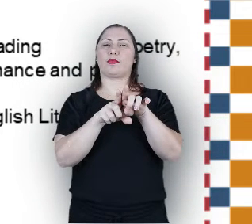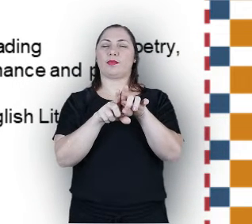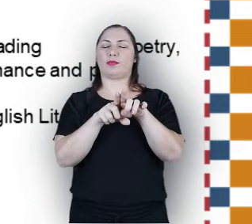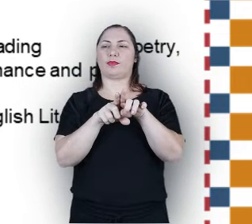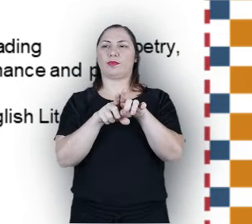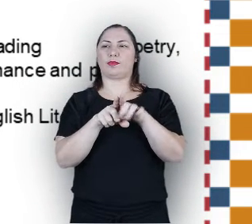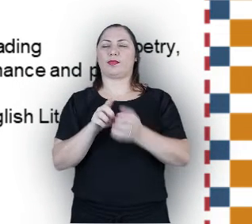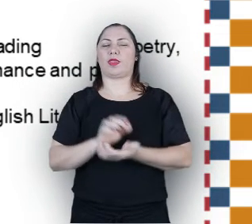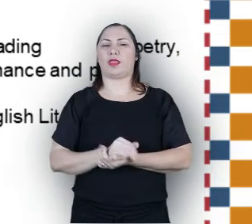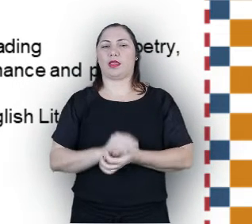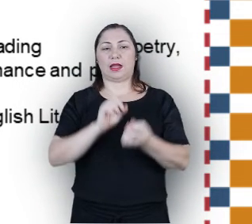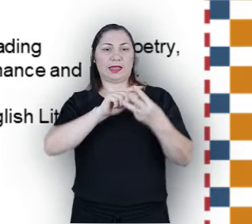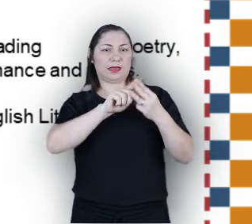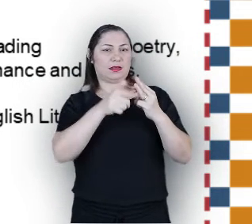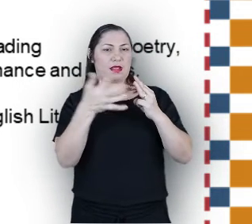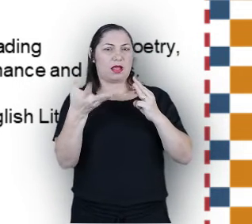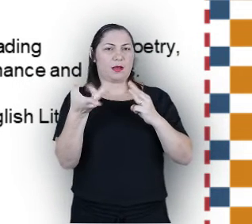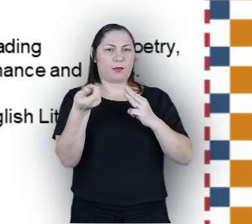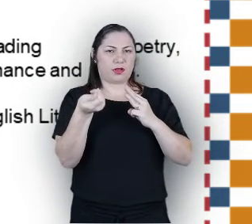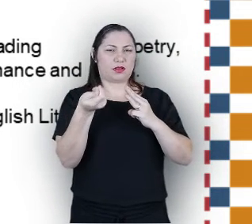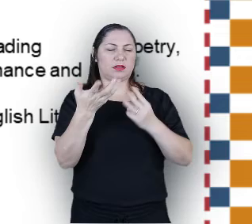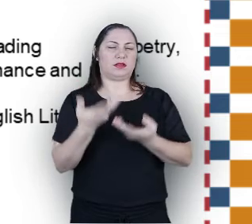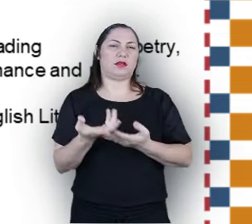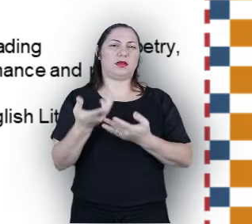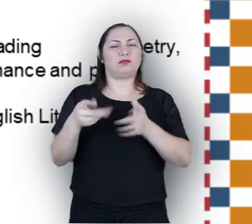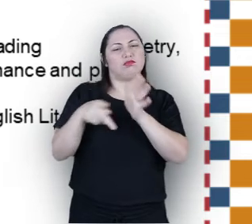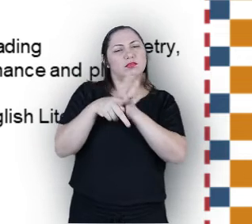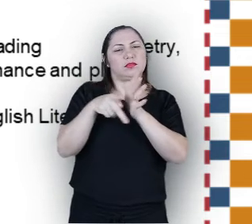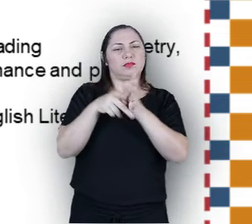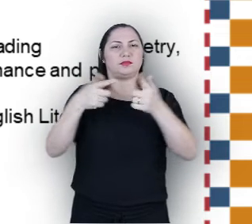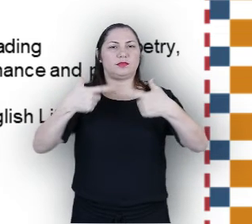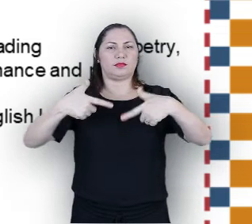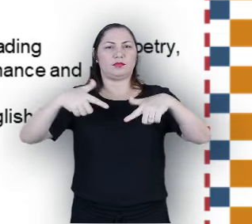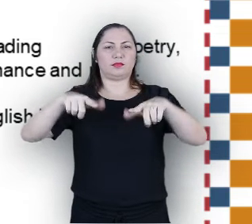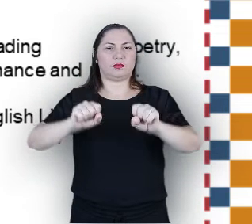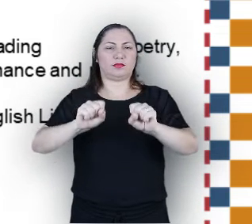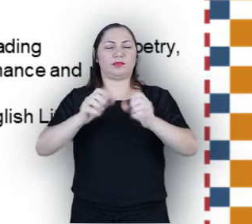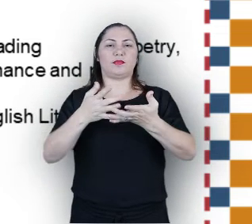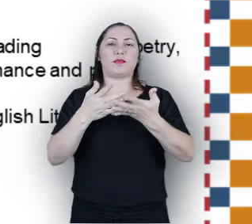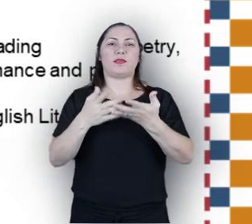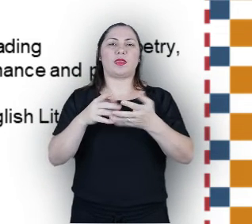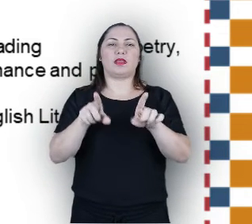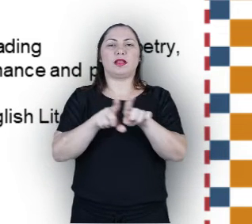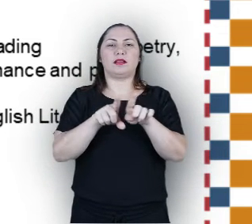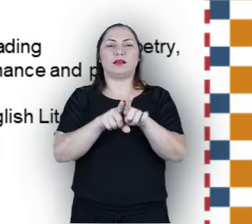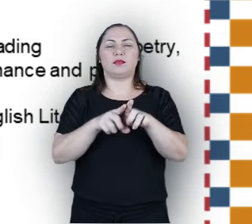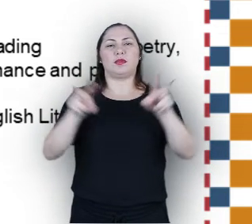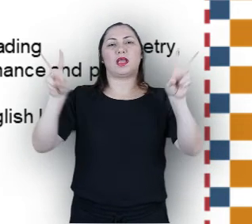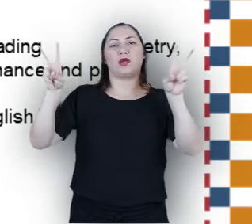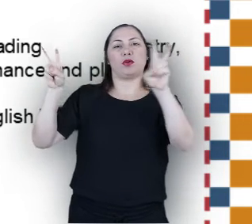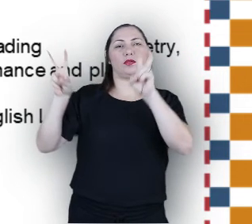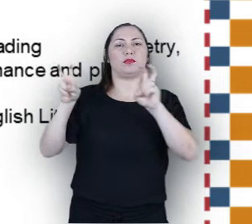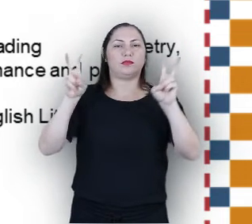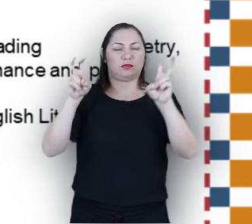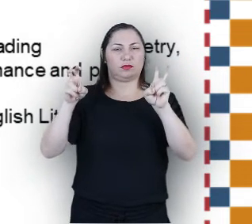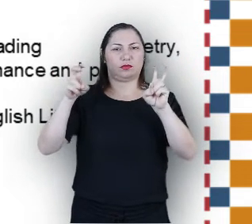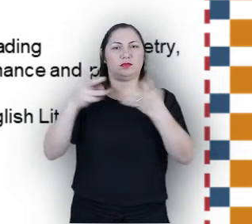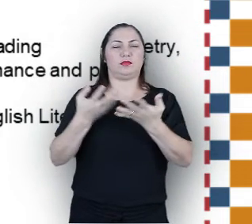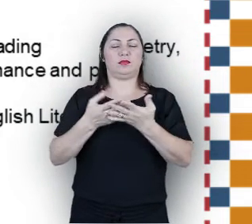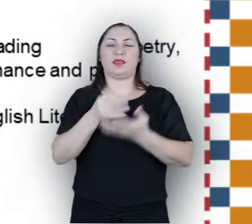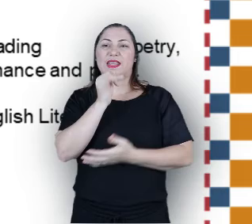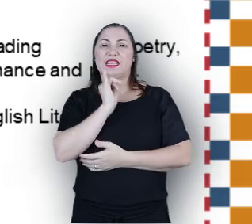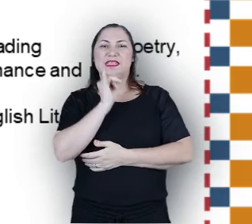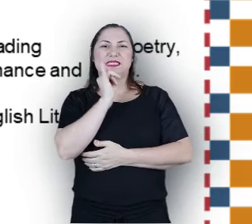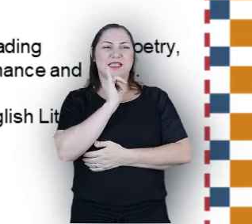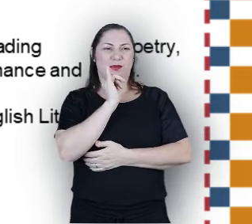por exemplo, a habilidade de compreender e analisar processos de produção e circulação de discursos nas